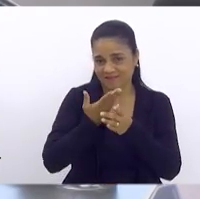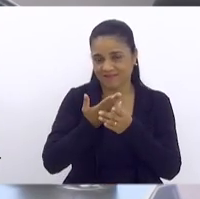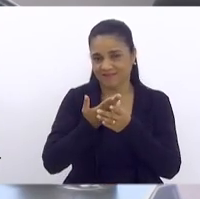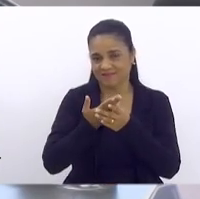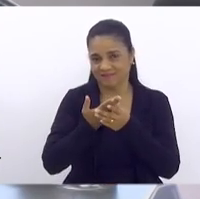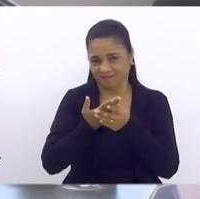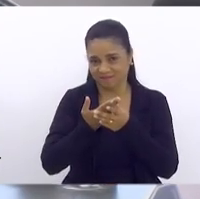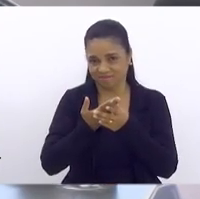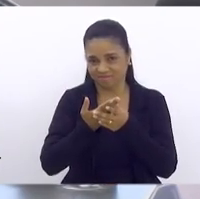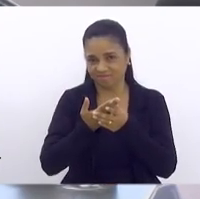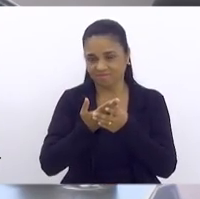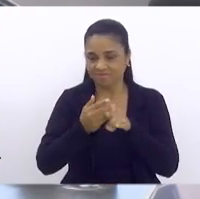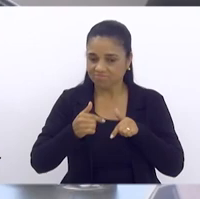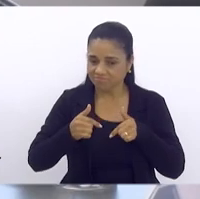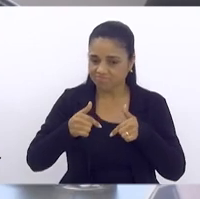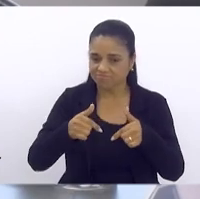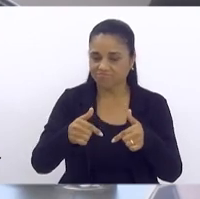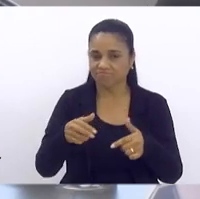for.